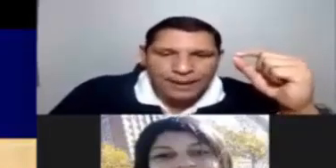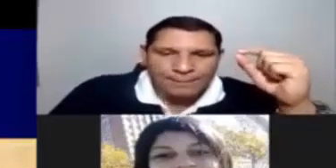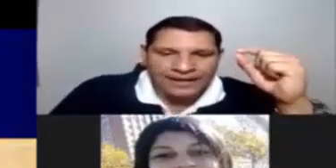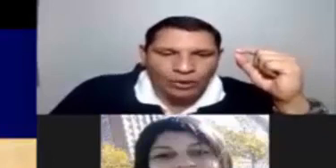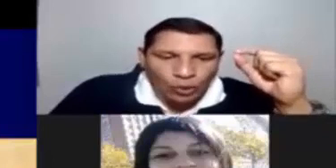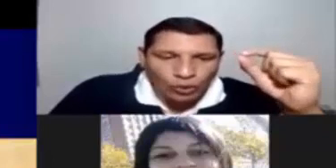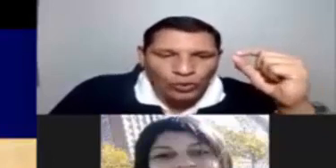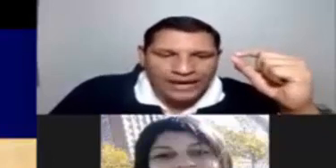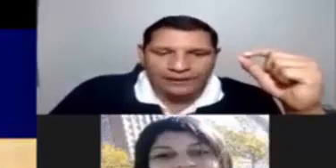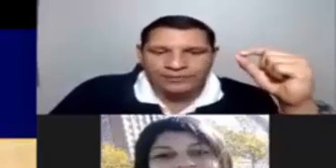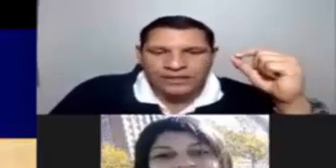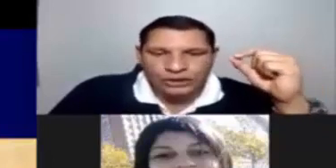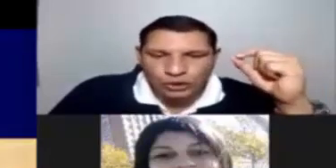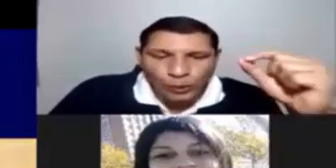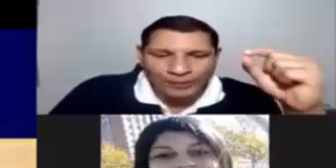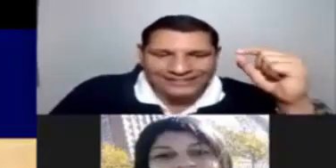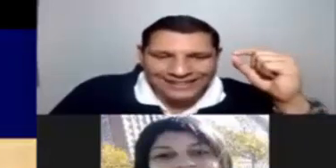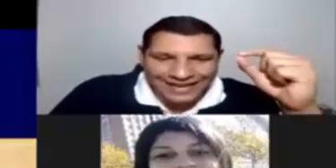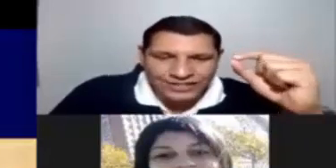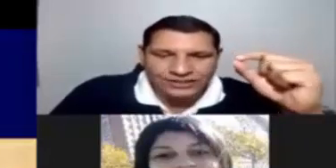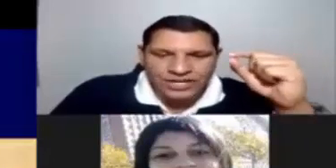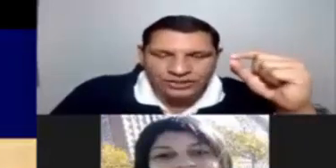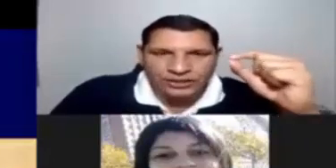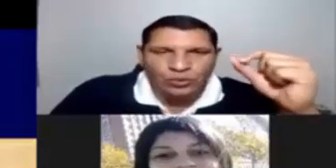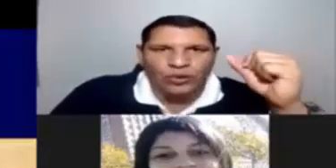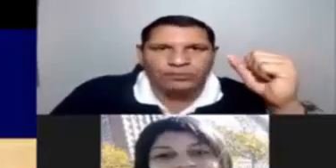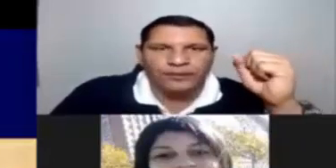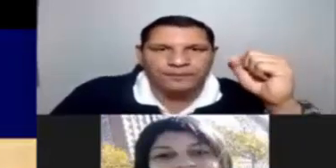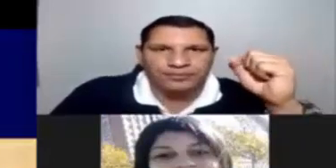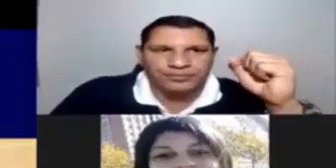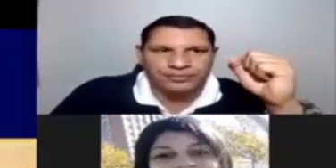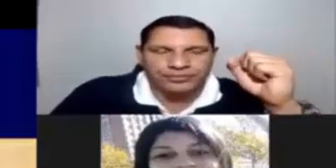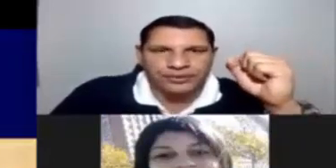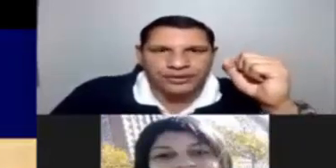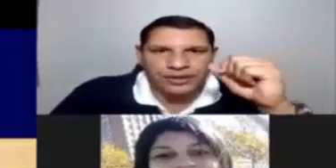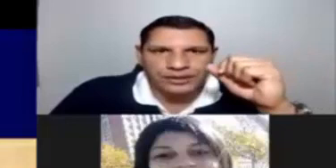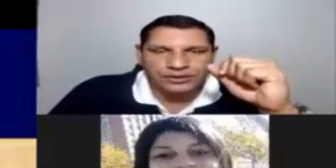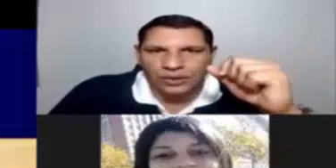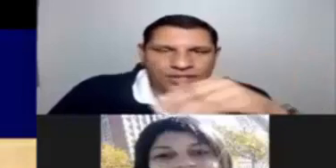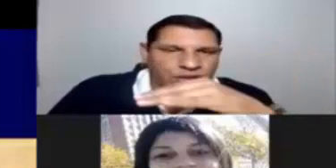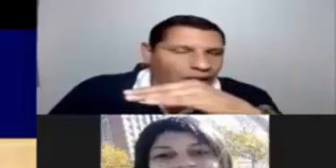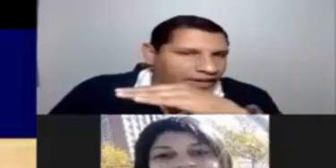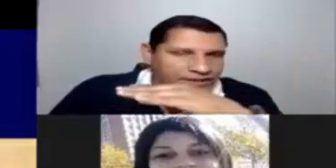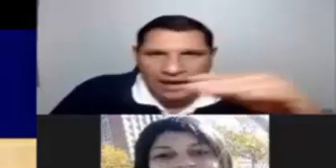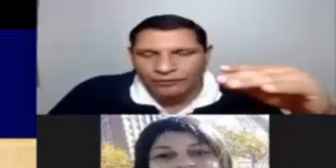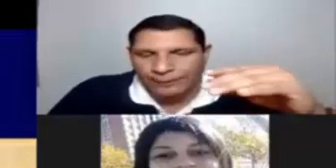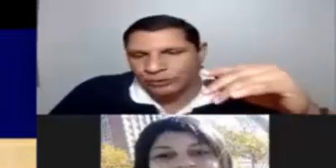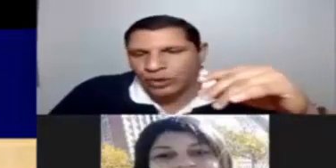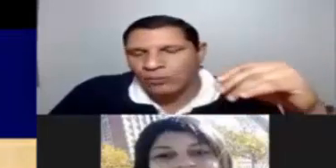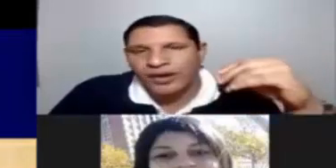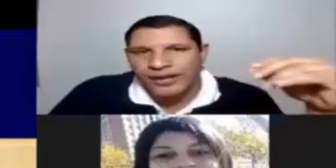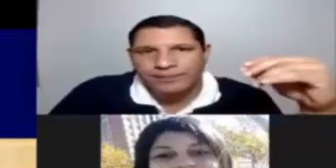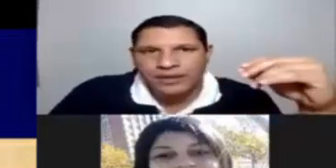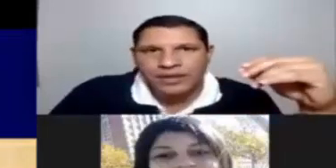para um lugar supra-celeste deixando aqui o corpo então eles não acreditavam que a